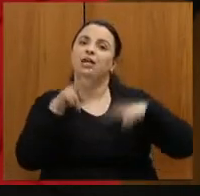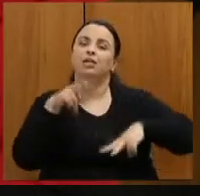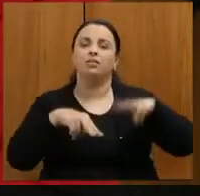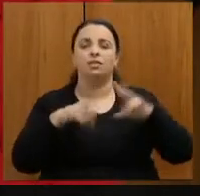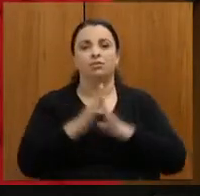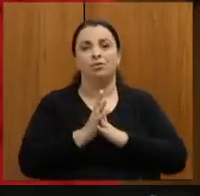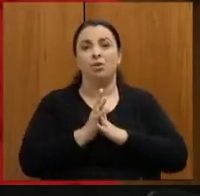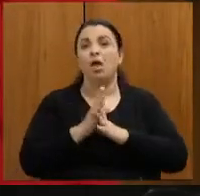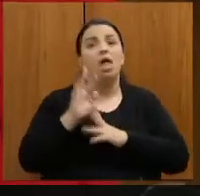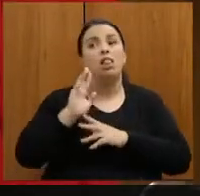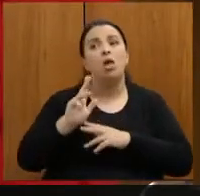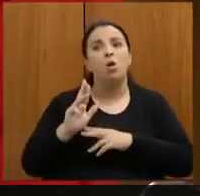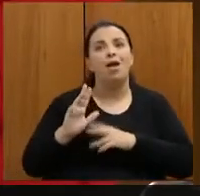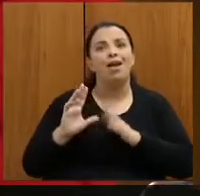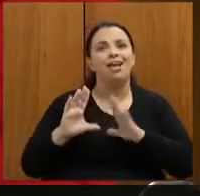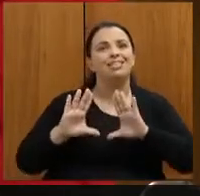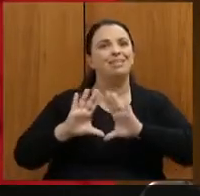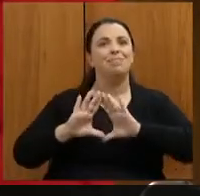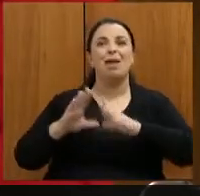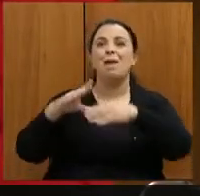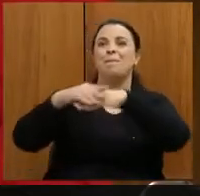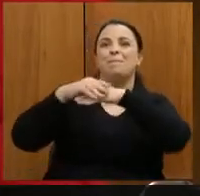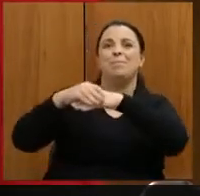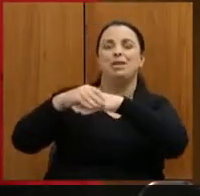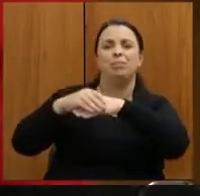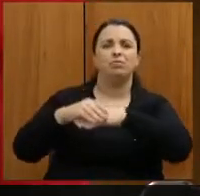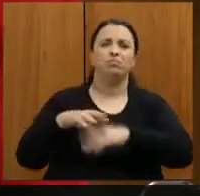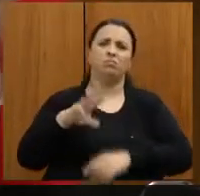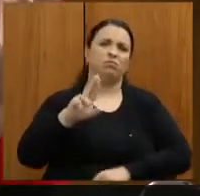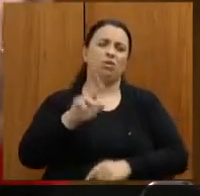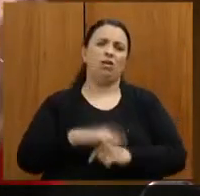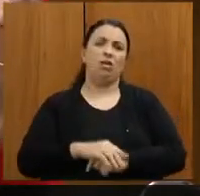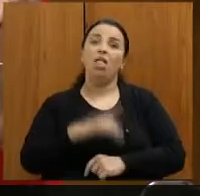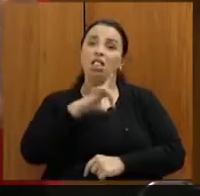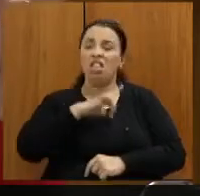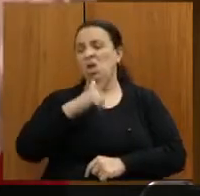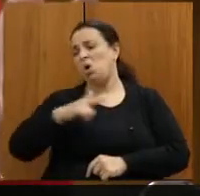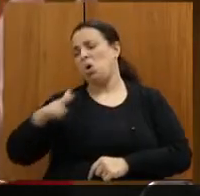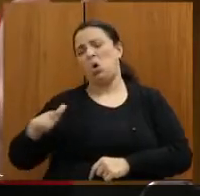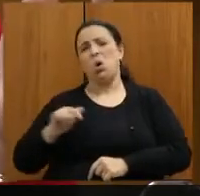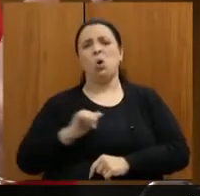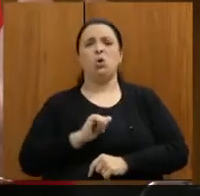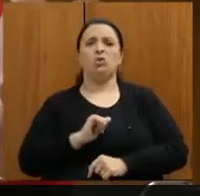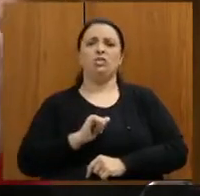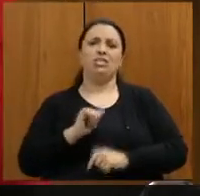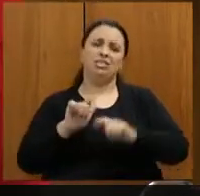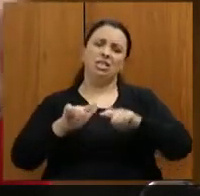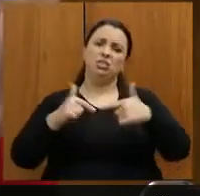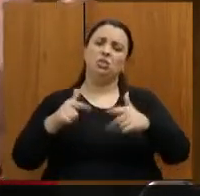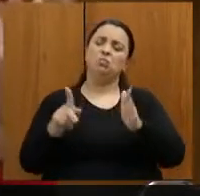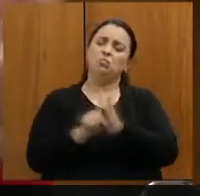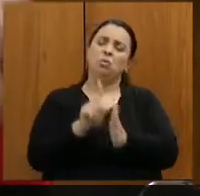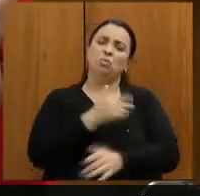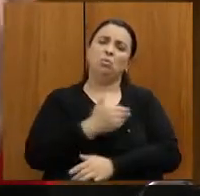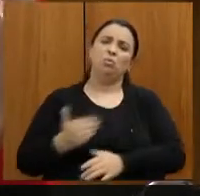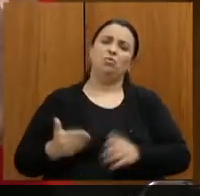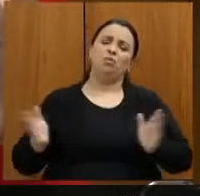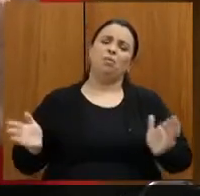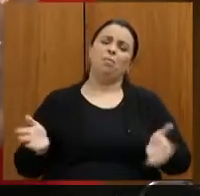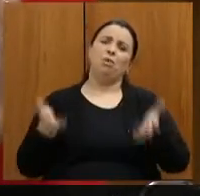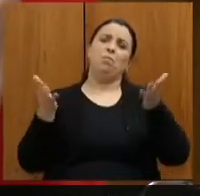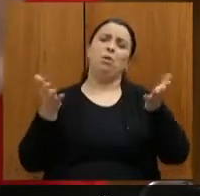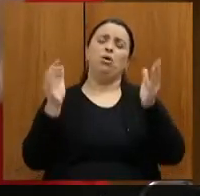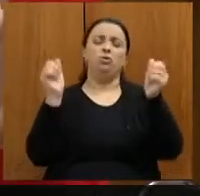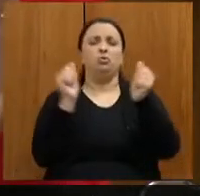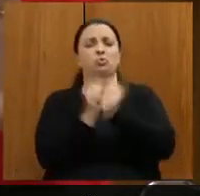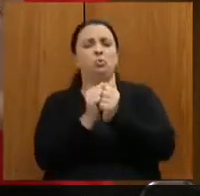Assembleia parabeniza para fazer uma assembleia parabeniza já tem as atividades que o governo do estado promove com